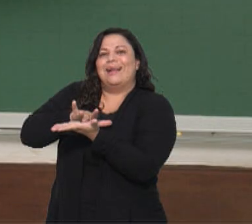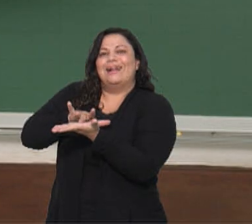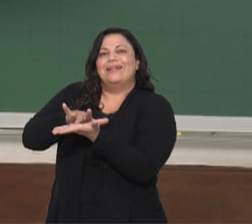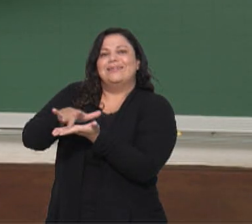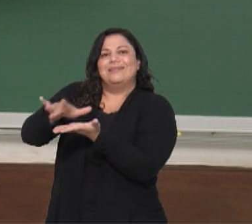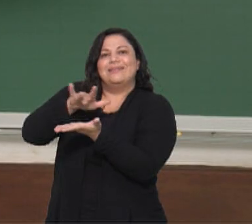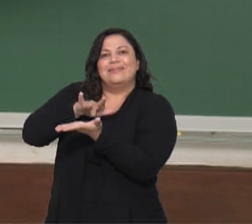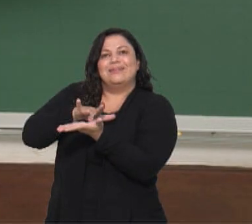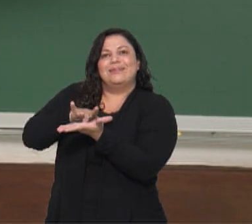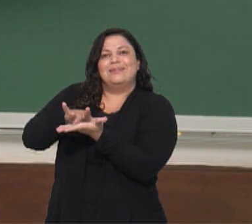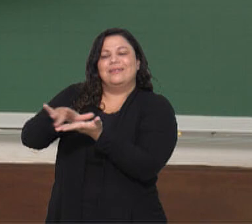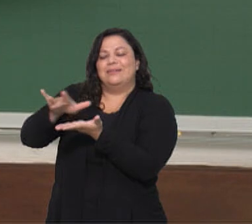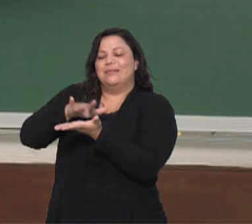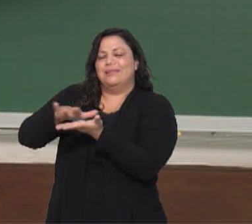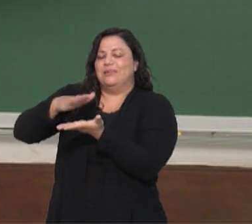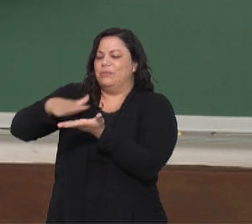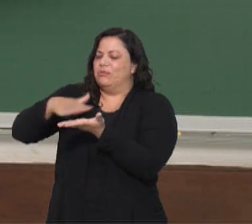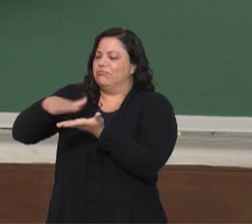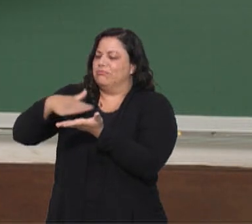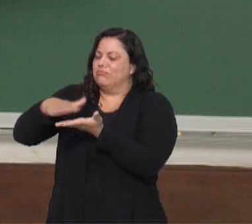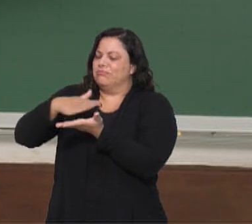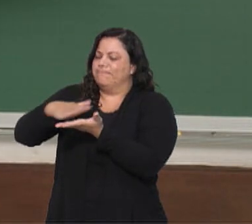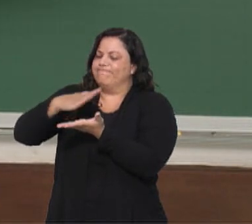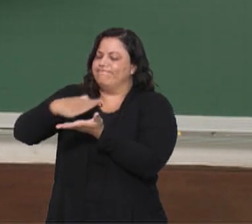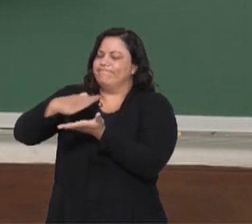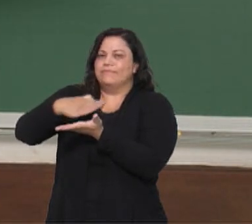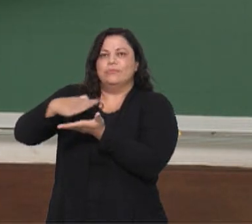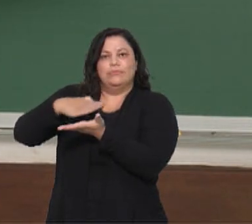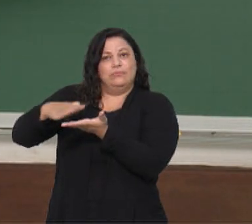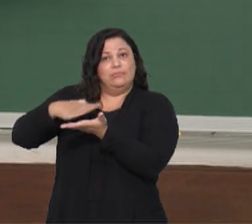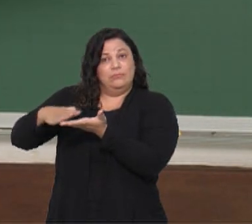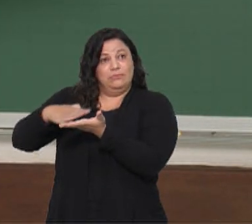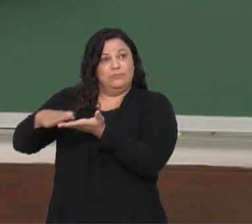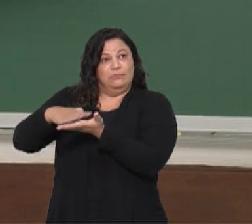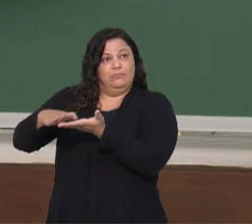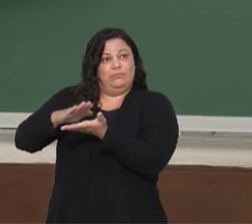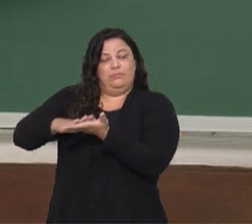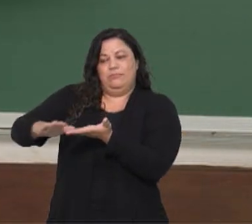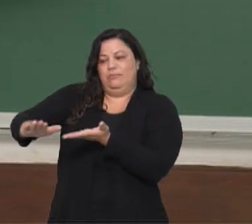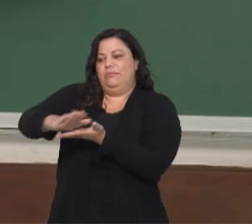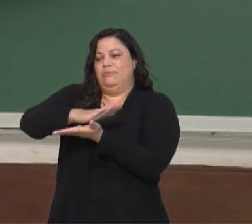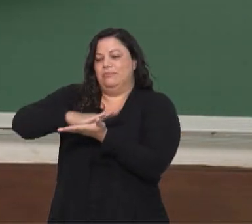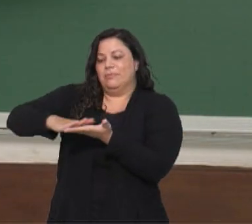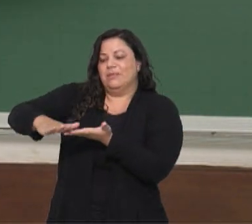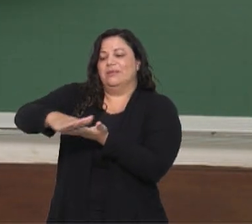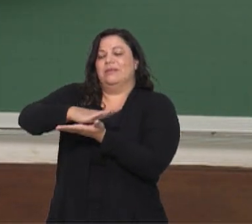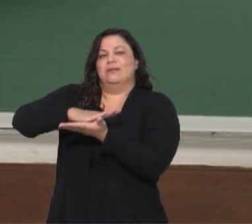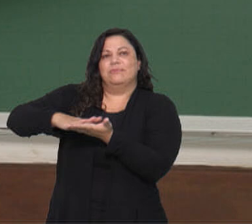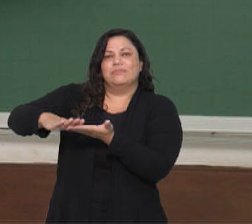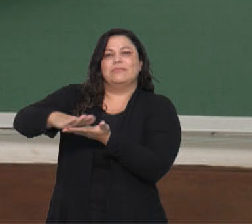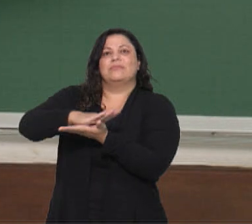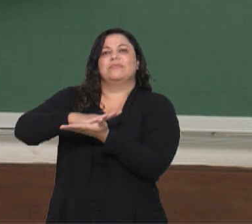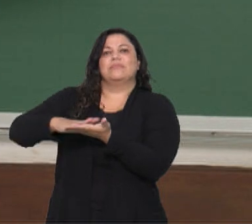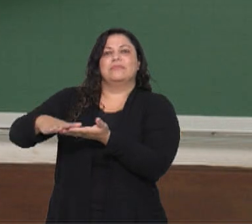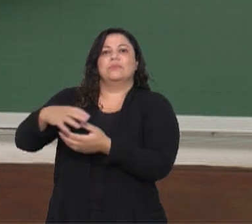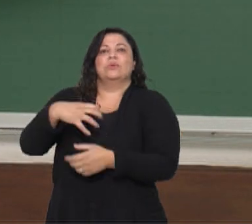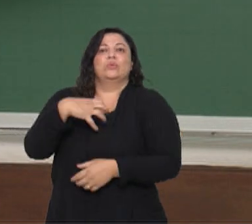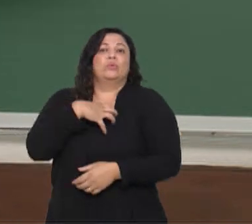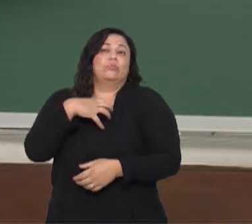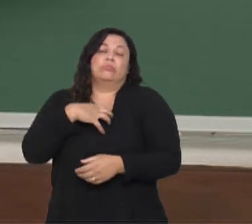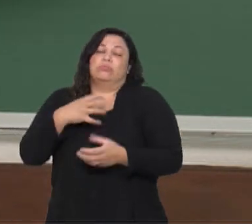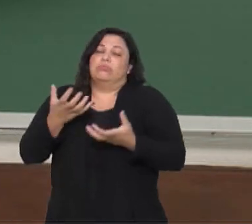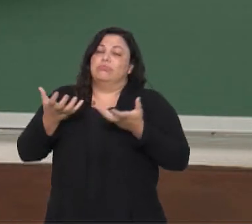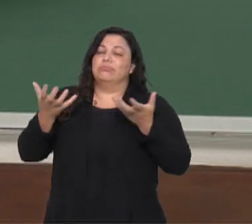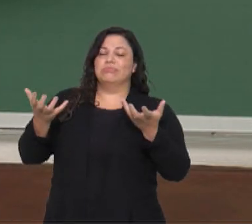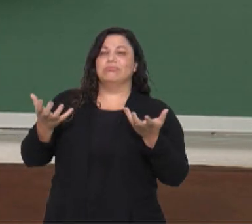elas são pedras polidas. Então tínhamos uma pedra maior e o agricultor ia polindo para fazer o formato que ele queria. Era assim